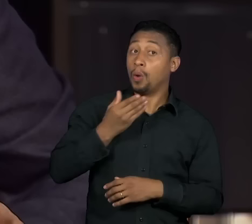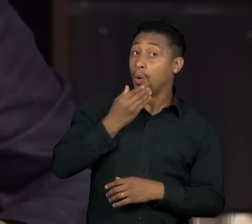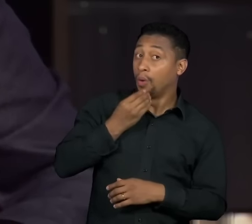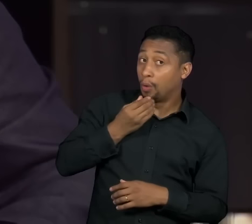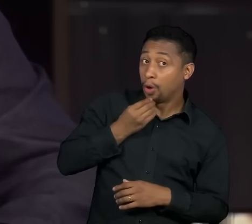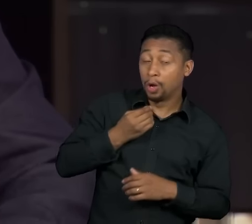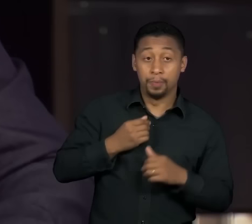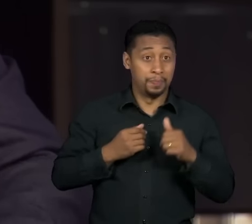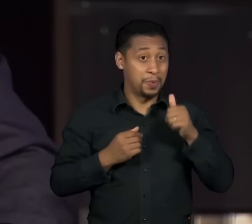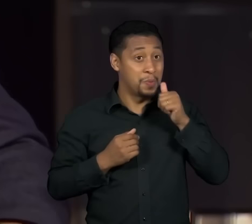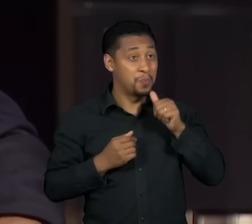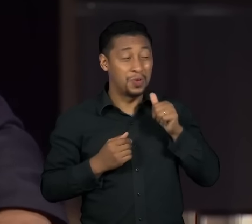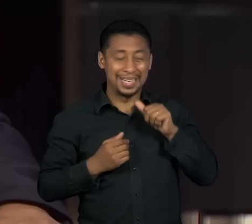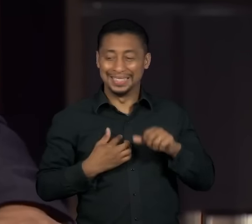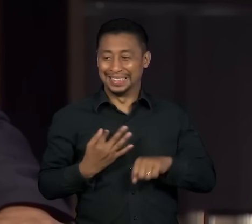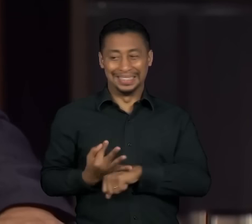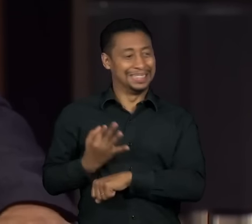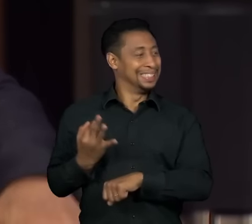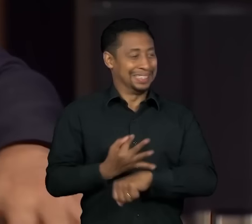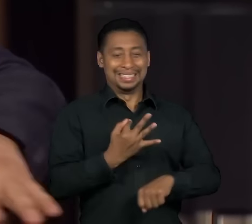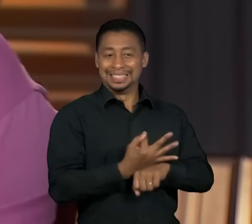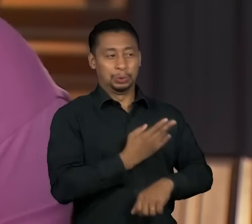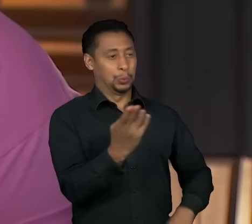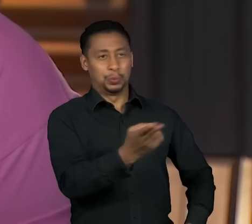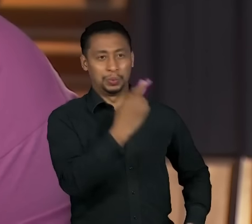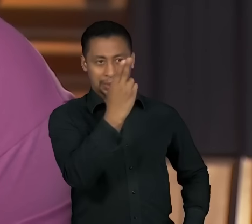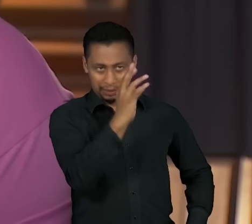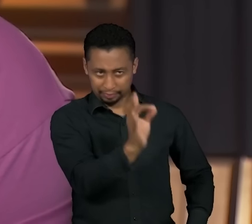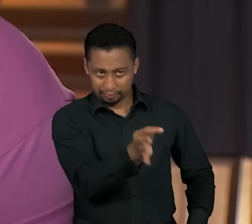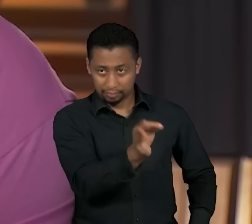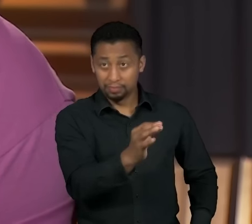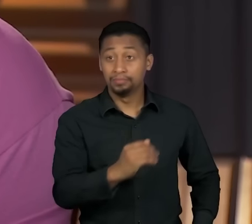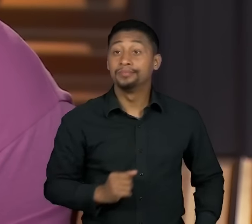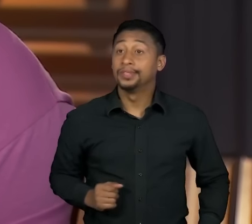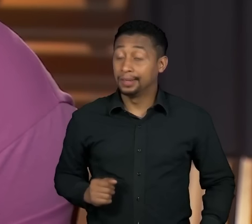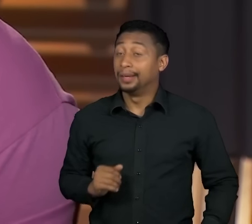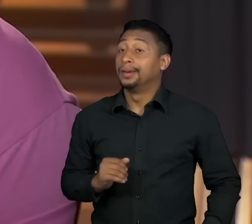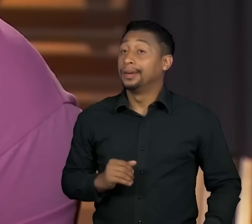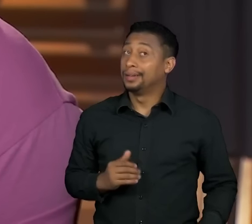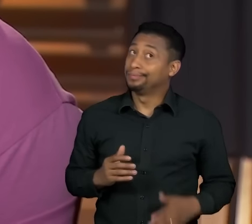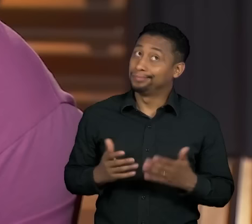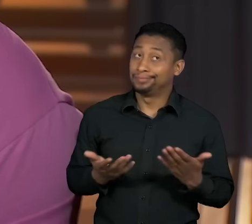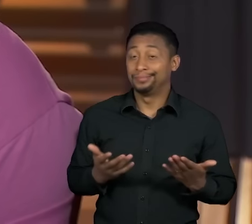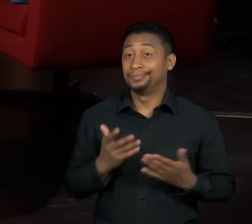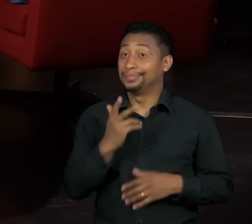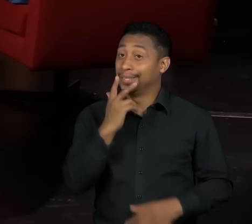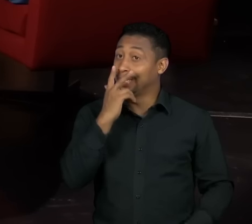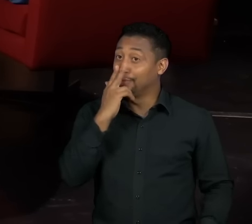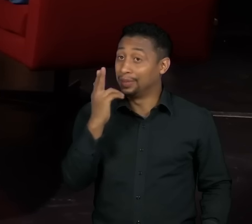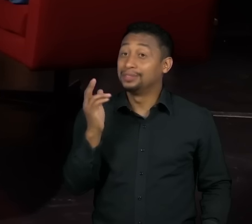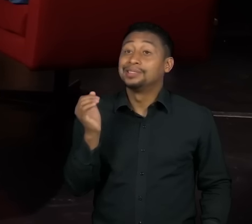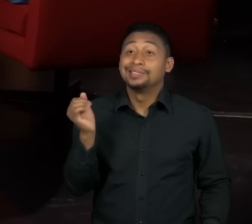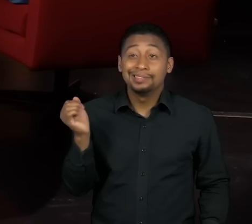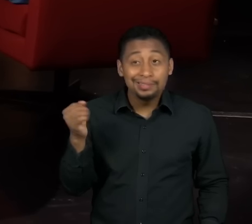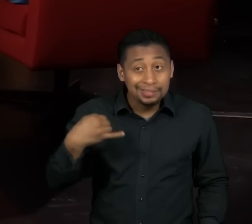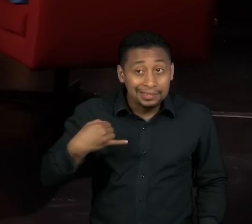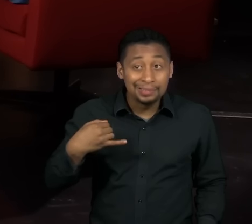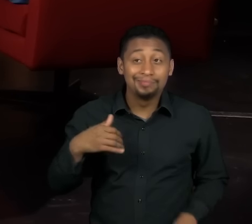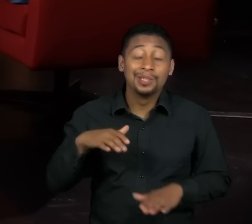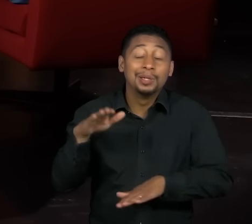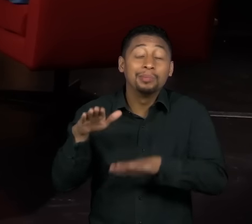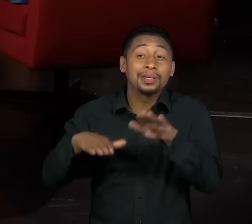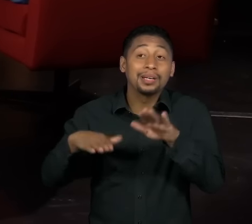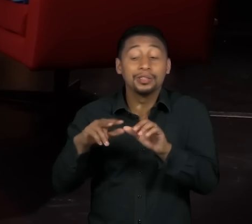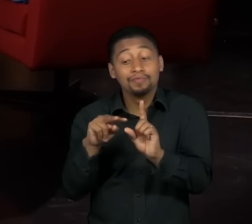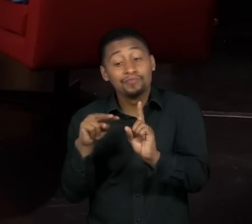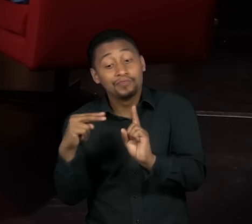são insuportáveis, é isso? Às vezes sim, depende do ângulo que olha, às vezes sim. Mas no